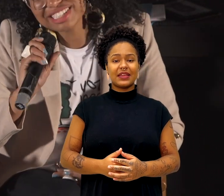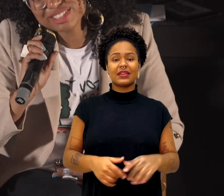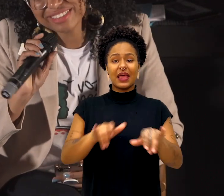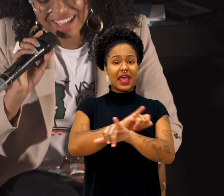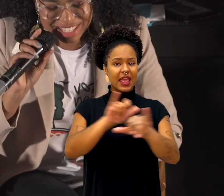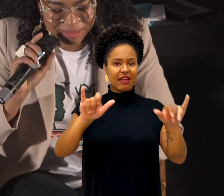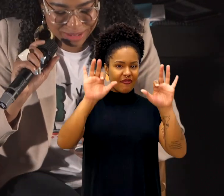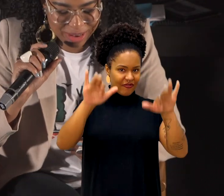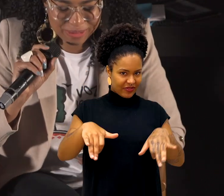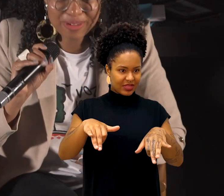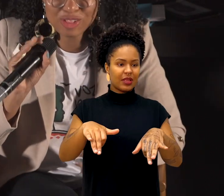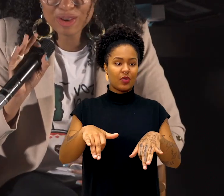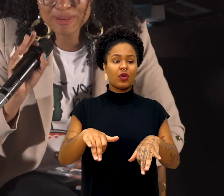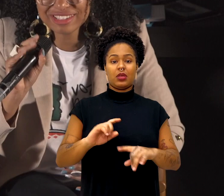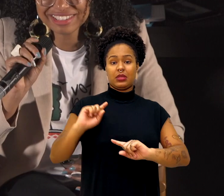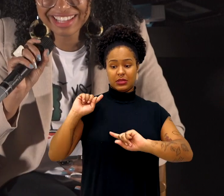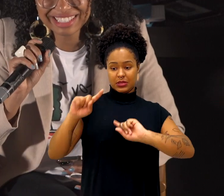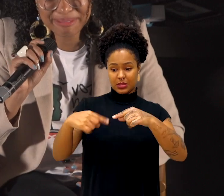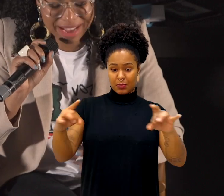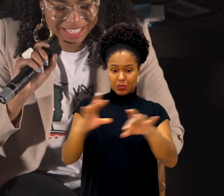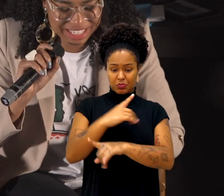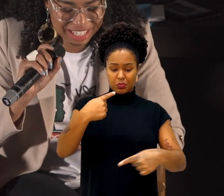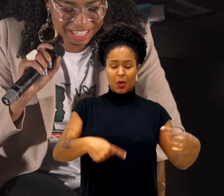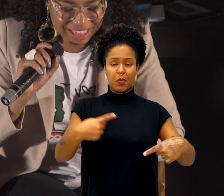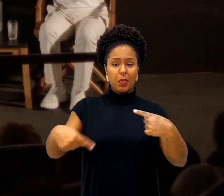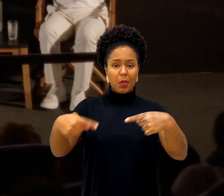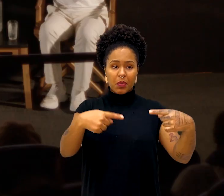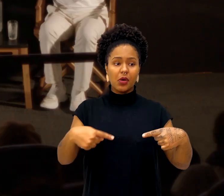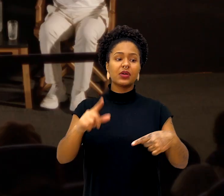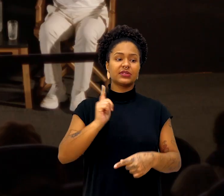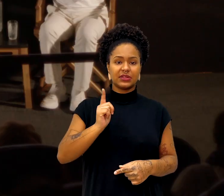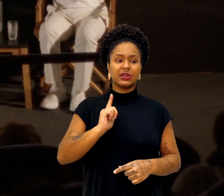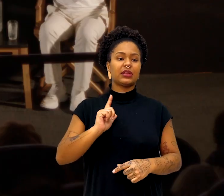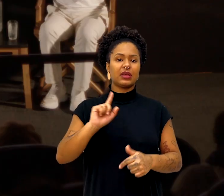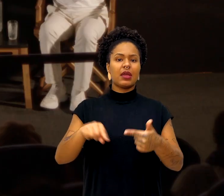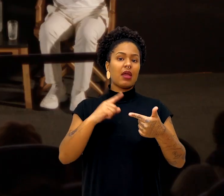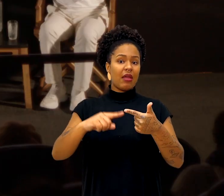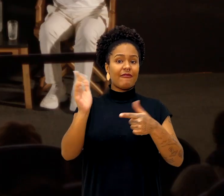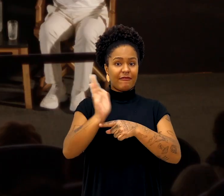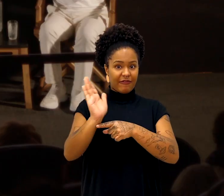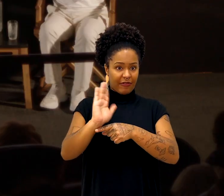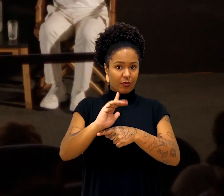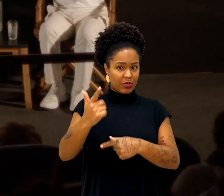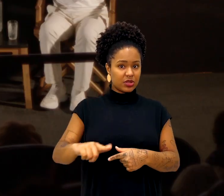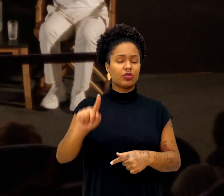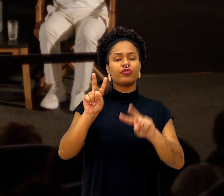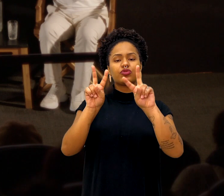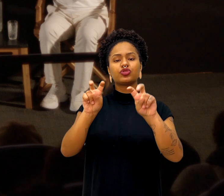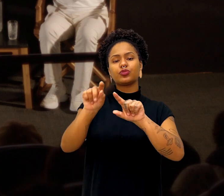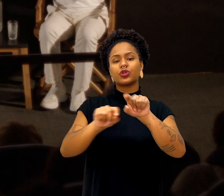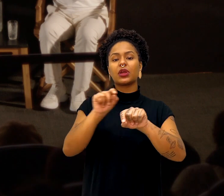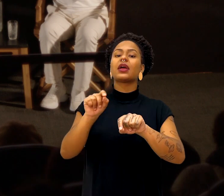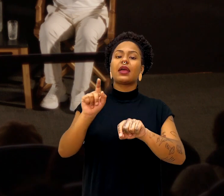E recadinhos finais, pessoal. Logo após esse debate, vai ter mais um filme que